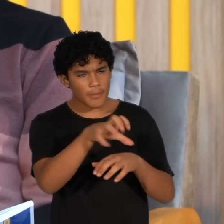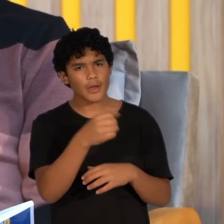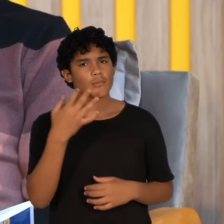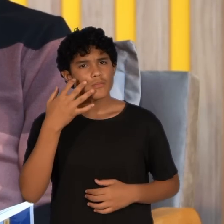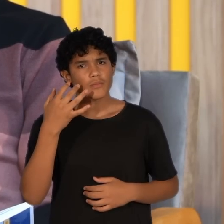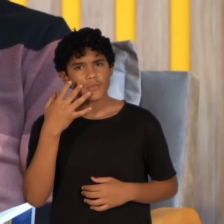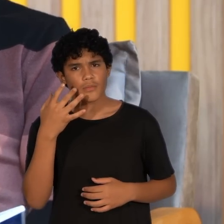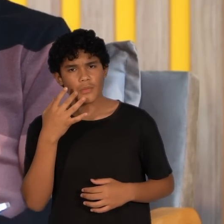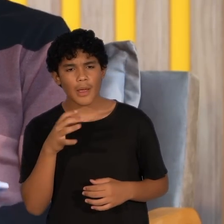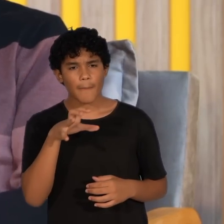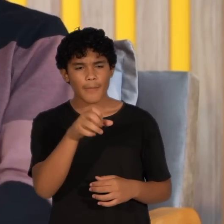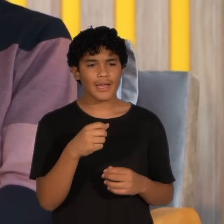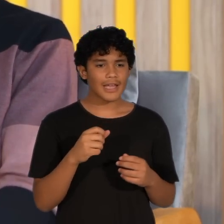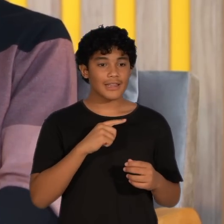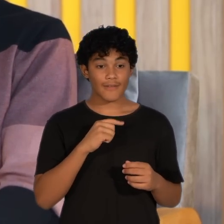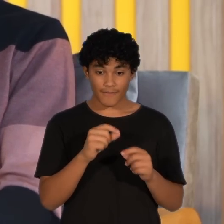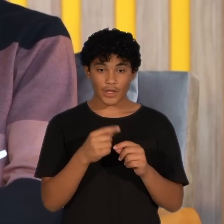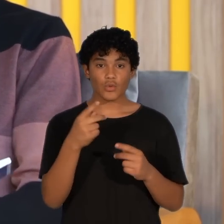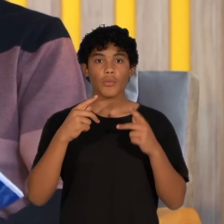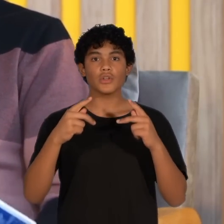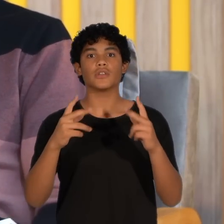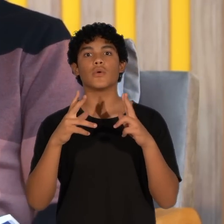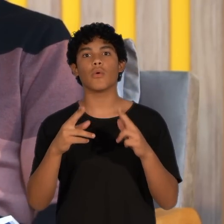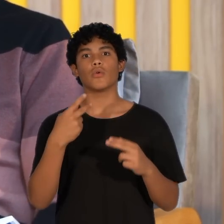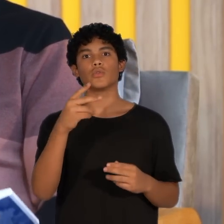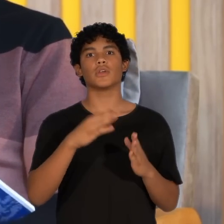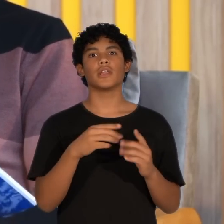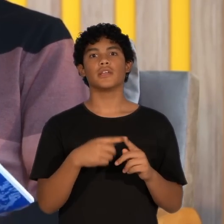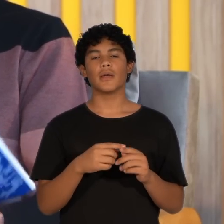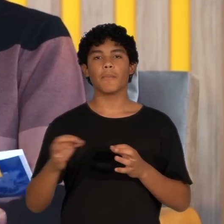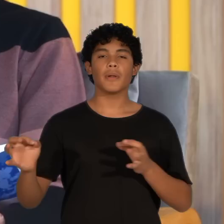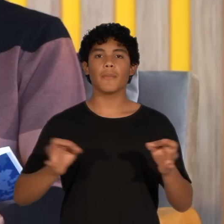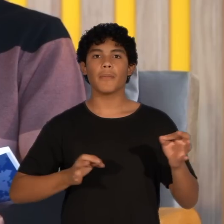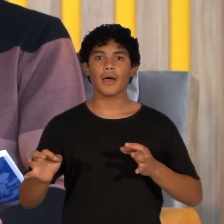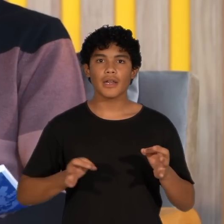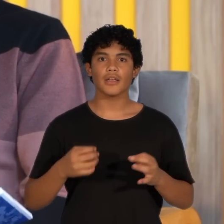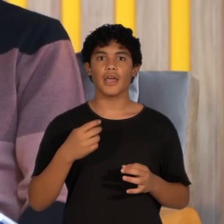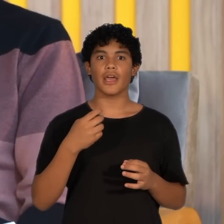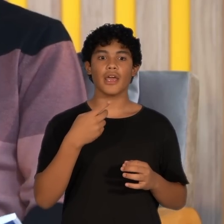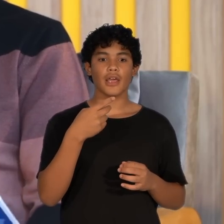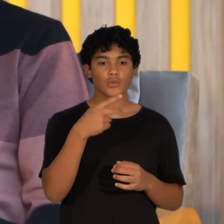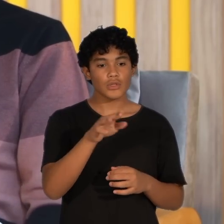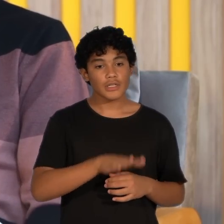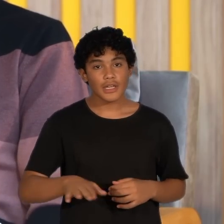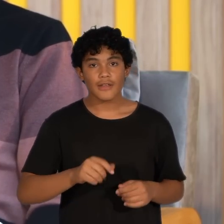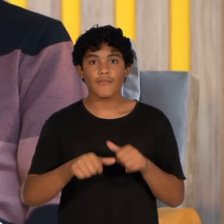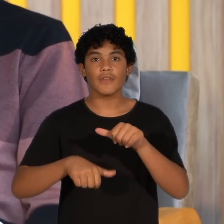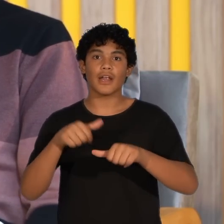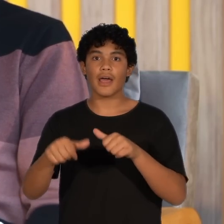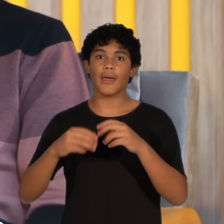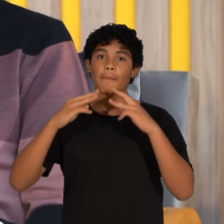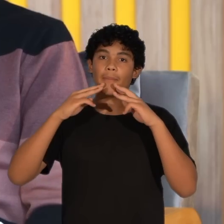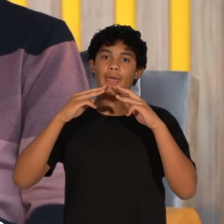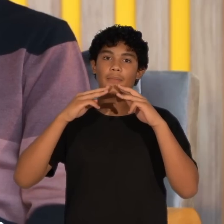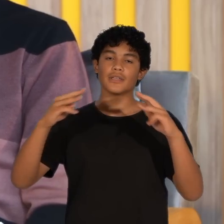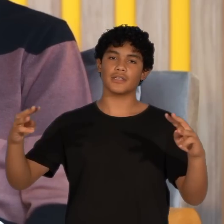dica, desenvolve um projeto como este na sua igreja aí, prepara meninos e meninas para serem mensageiros de Deus. Faça isso, vai dar